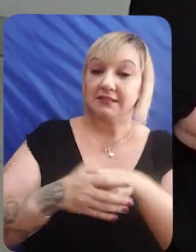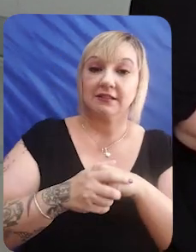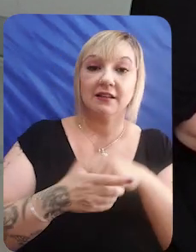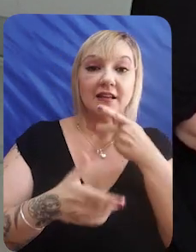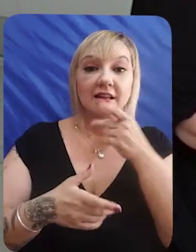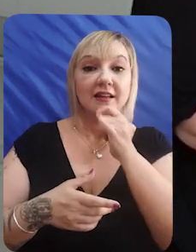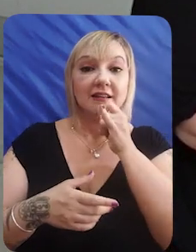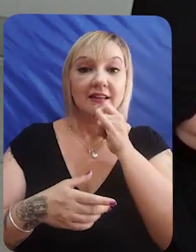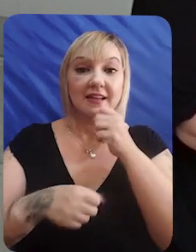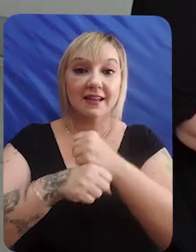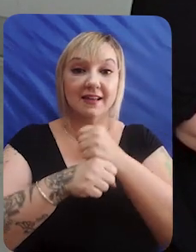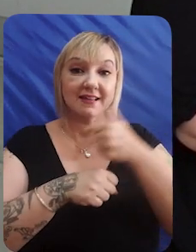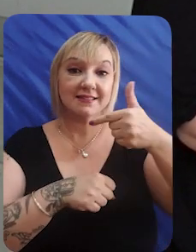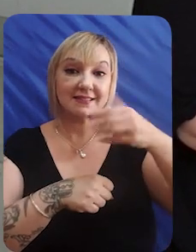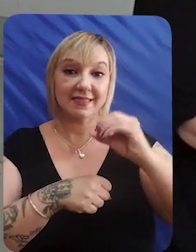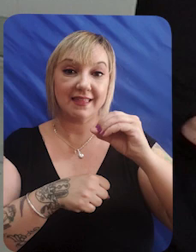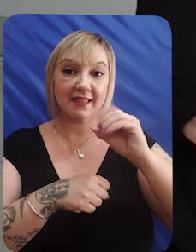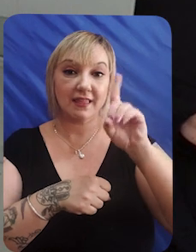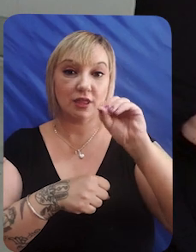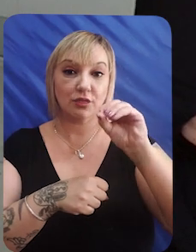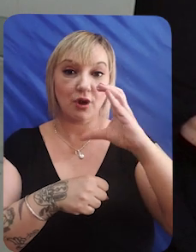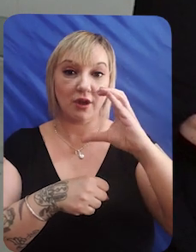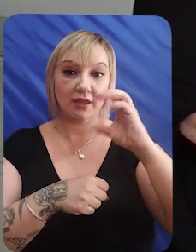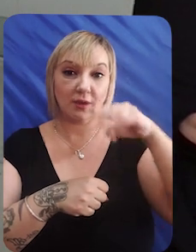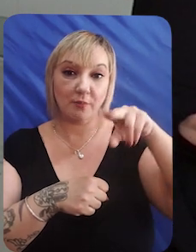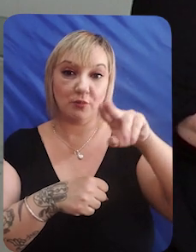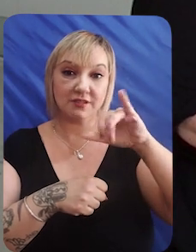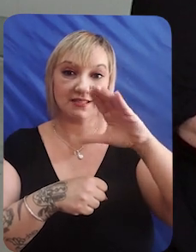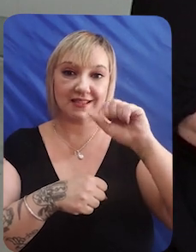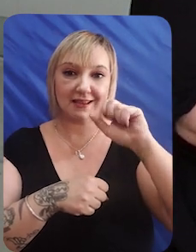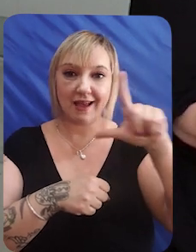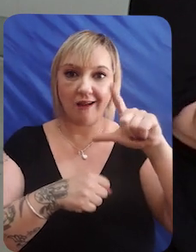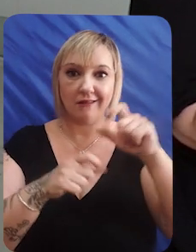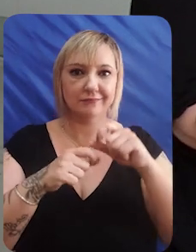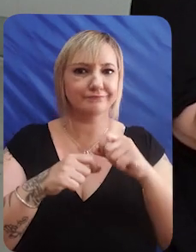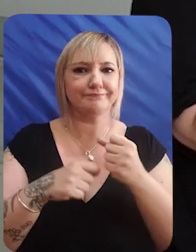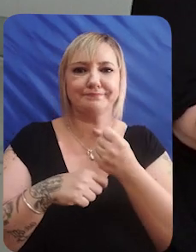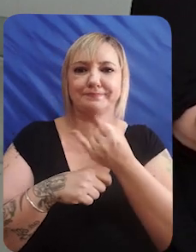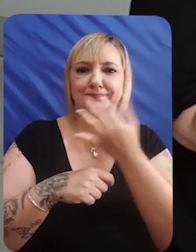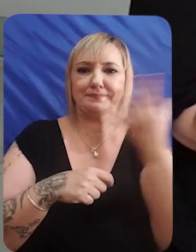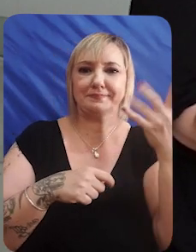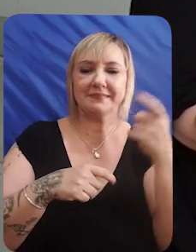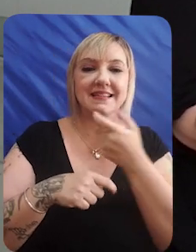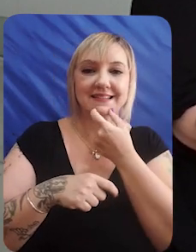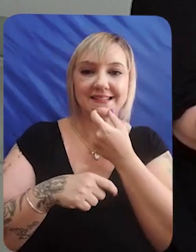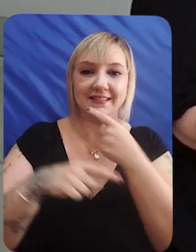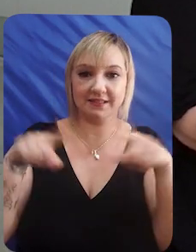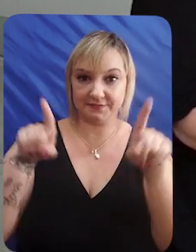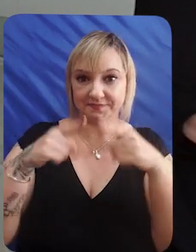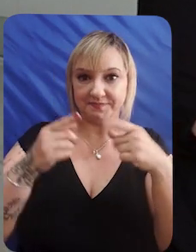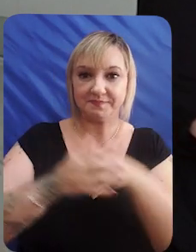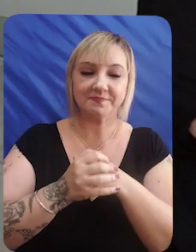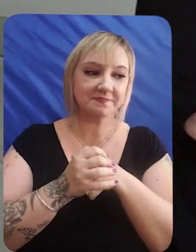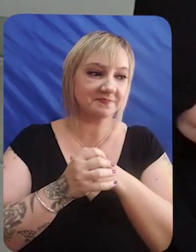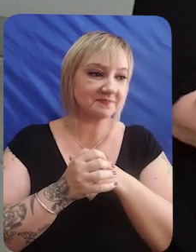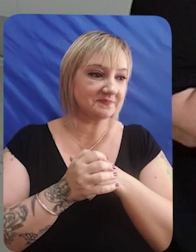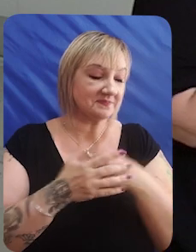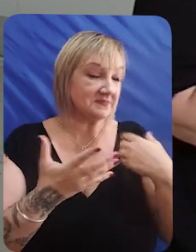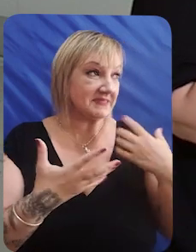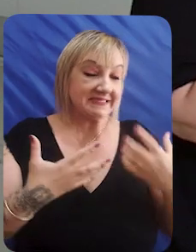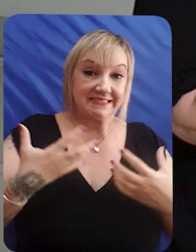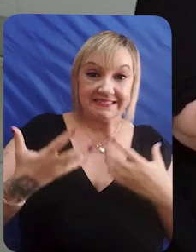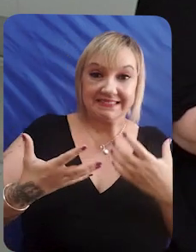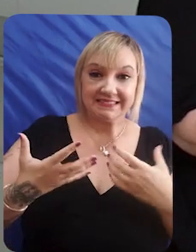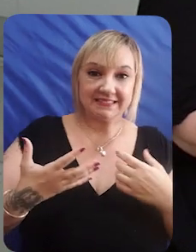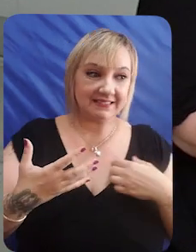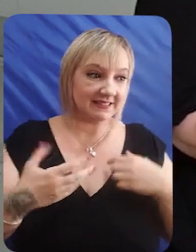exemplo, eu fiz os 70 há pouco tempo atrás, e a maioria das músicas eram todas em inglês. Então você tem